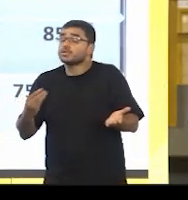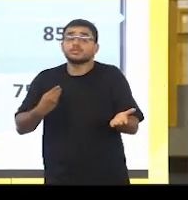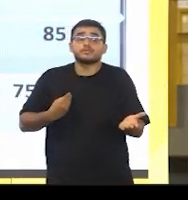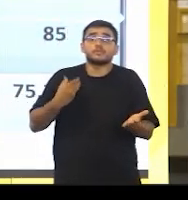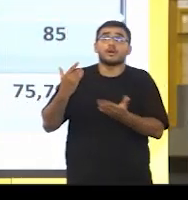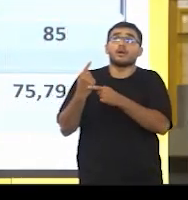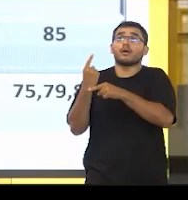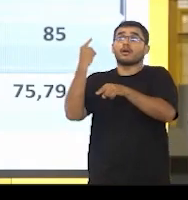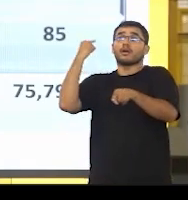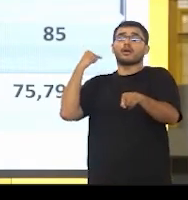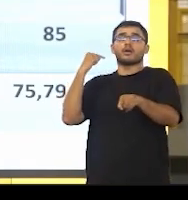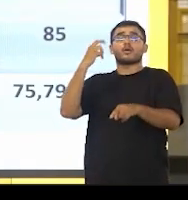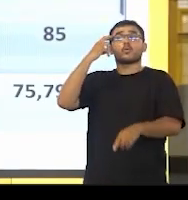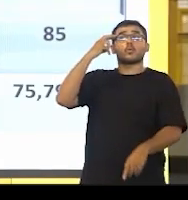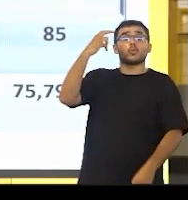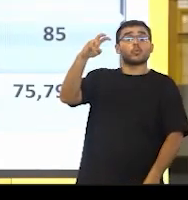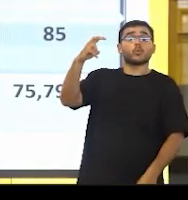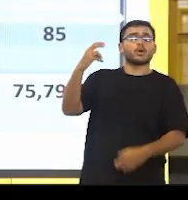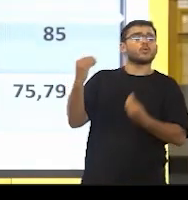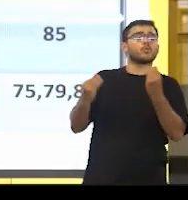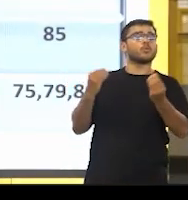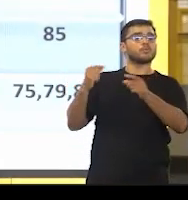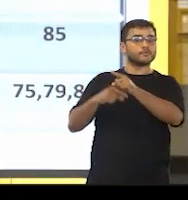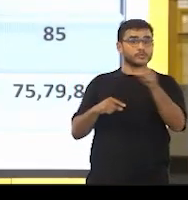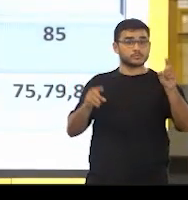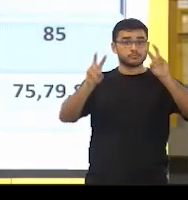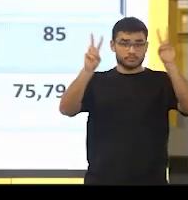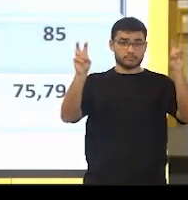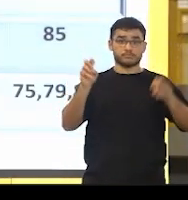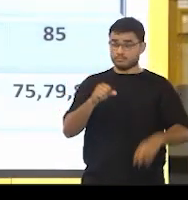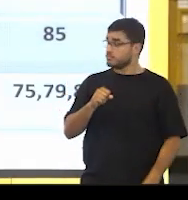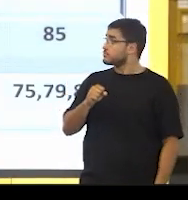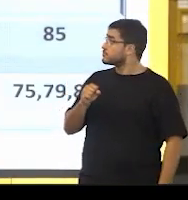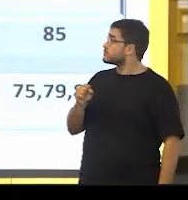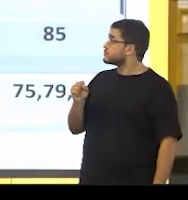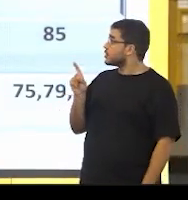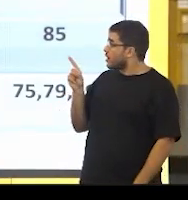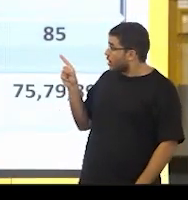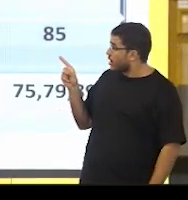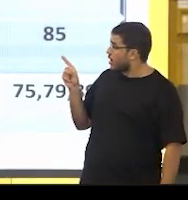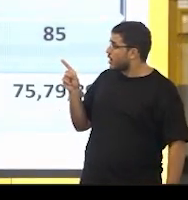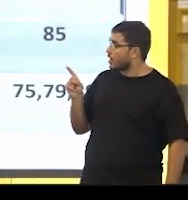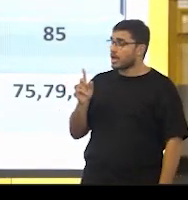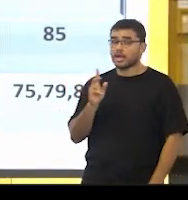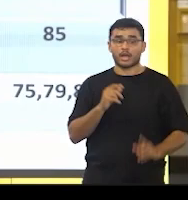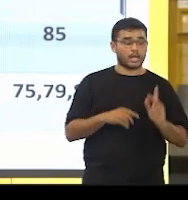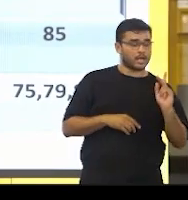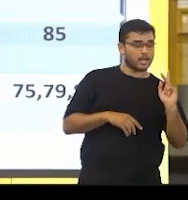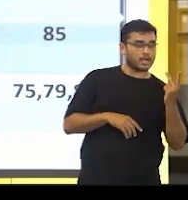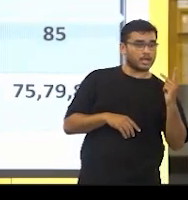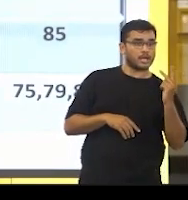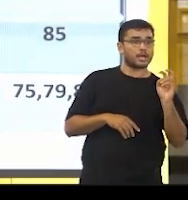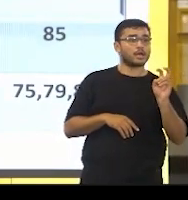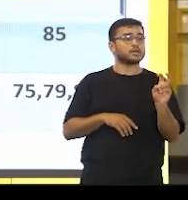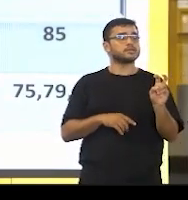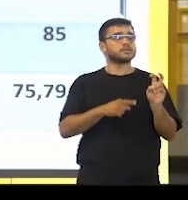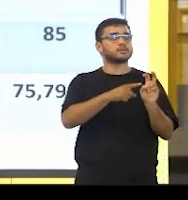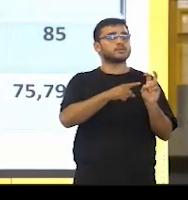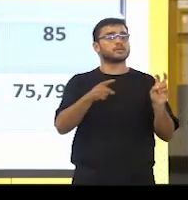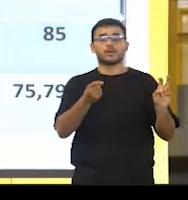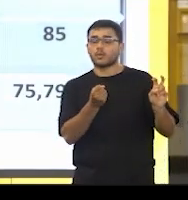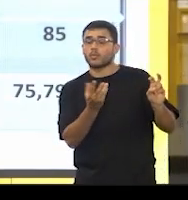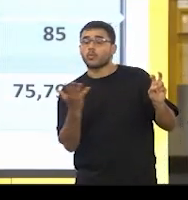hoje, fique ligado. Porque olhem só, dessa habilidade,